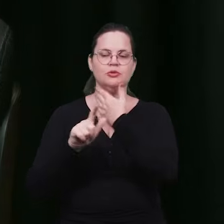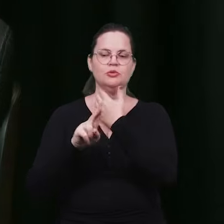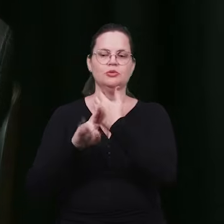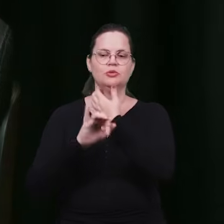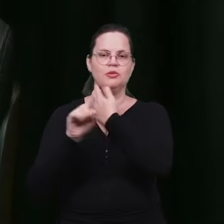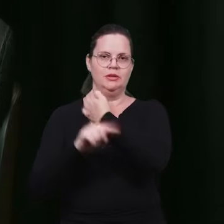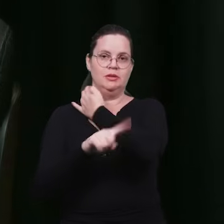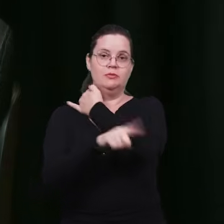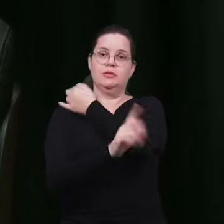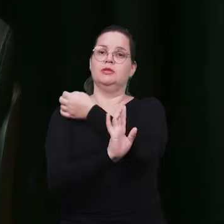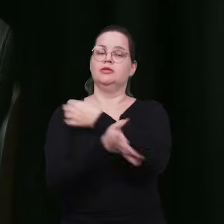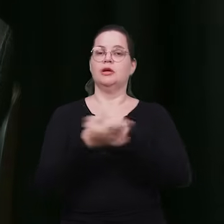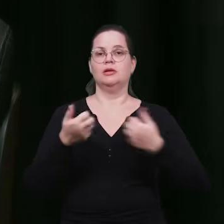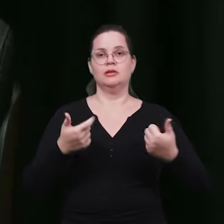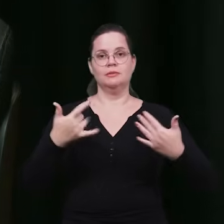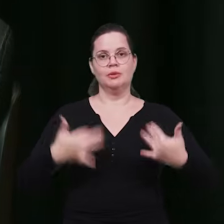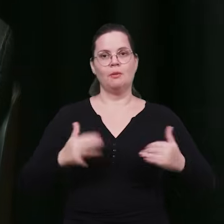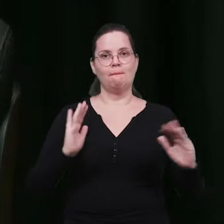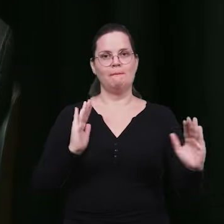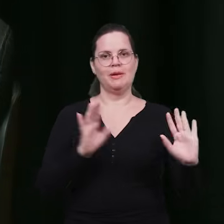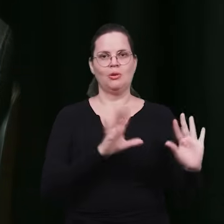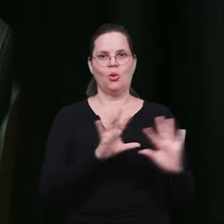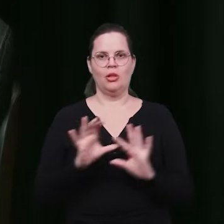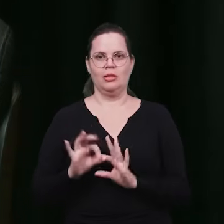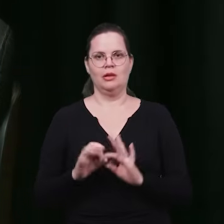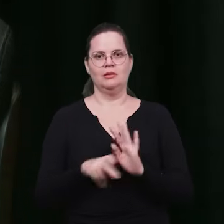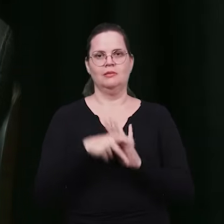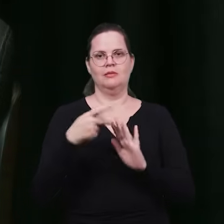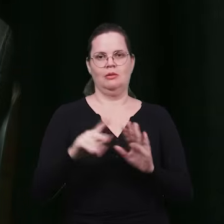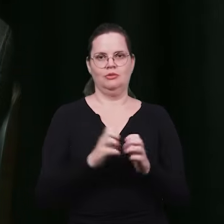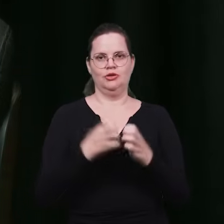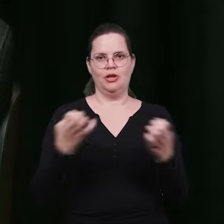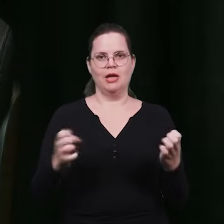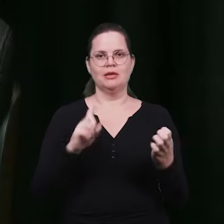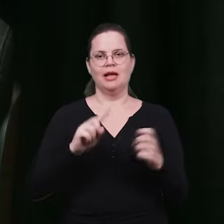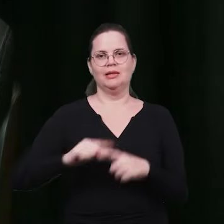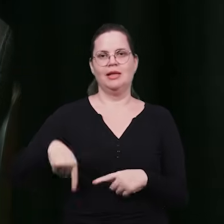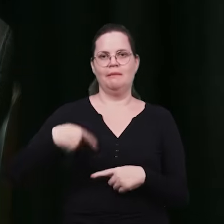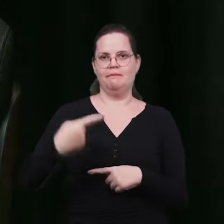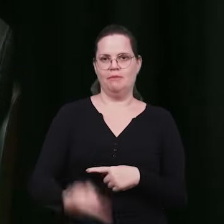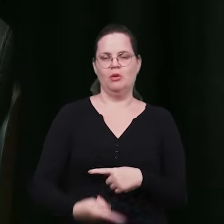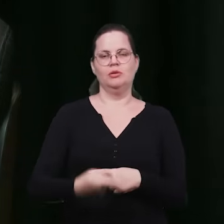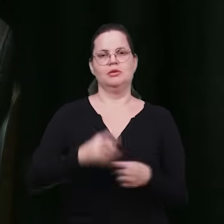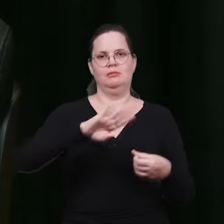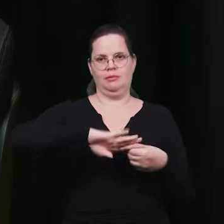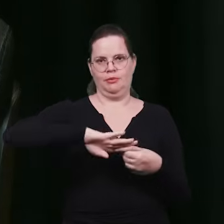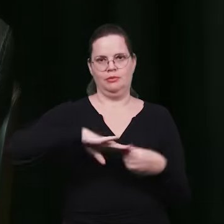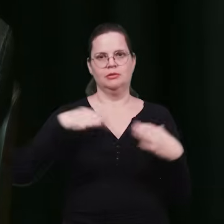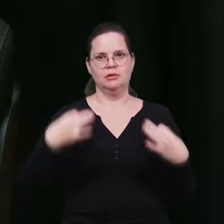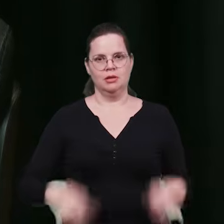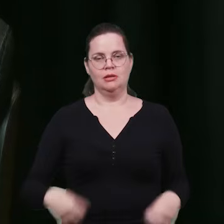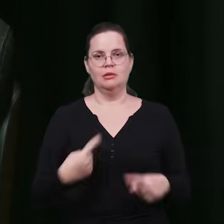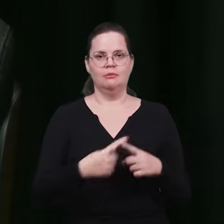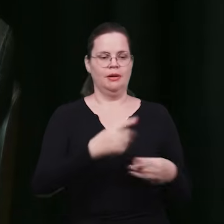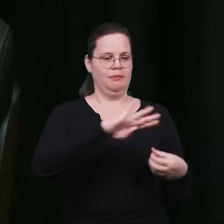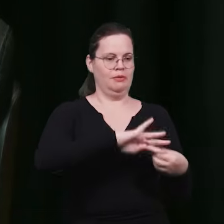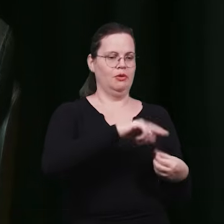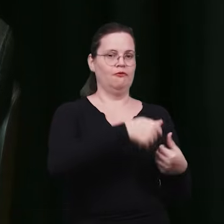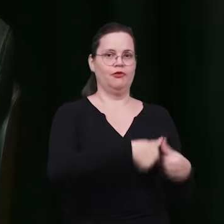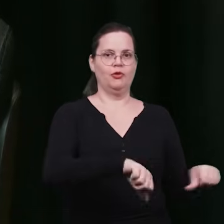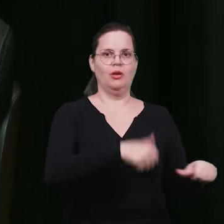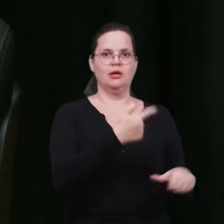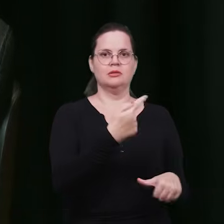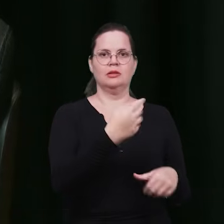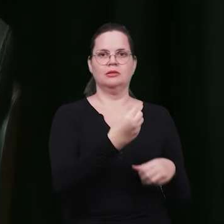mencionou, o momento de Esdras aqui era um momento pós-cativeiro babilônico, Exatamente. onde eles ficaram 70